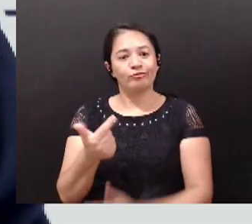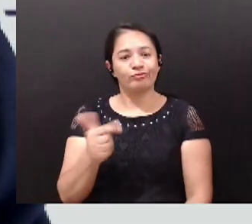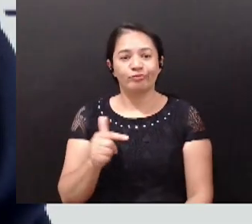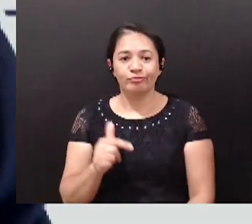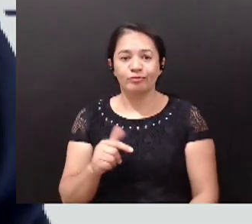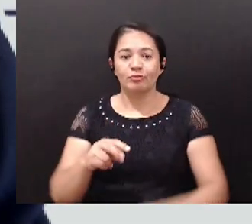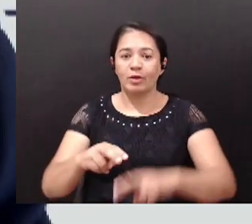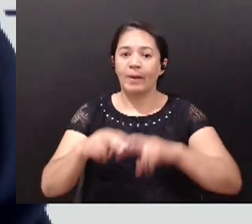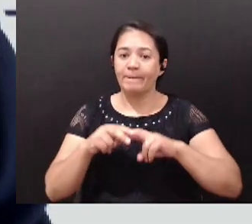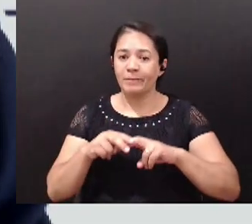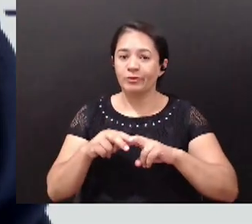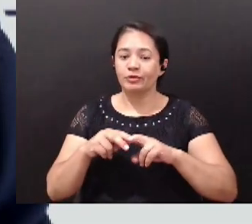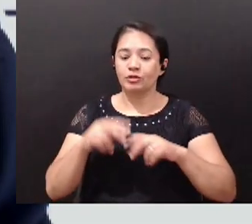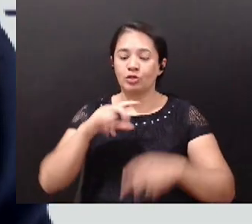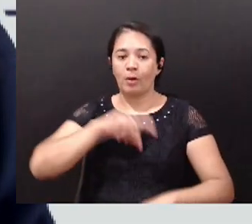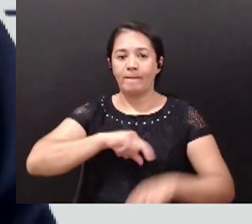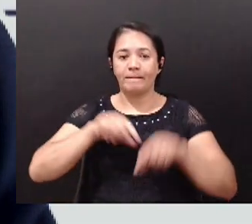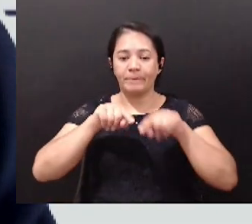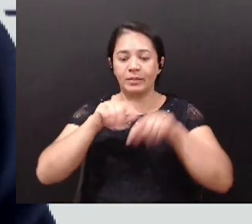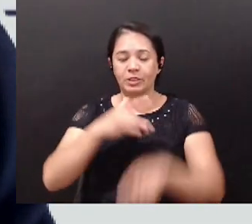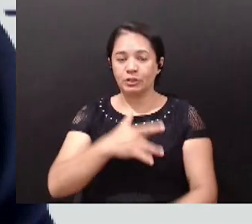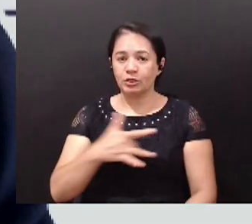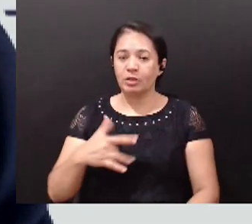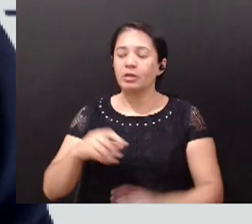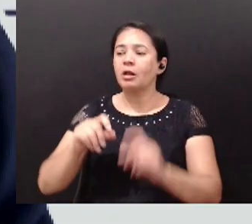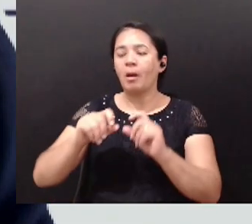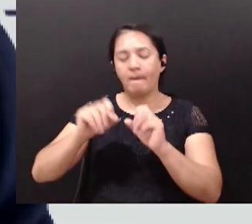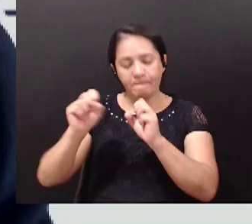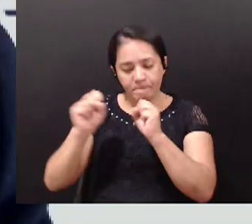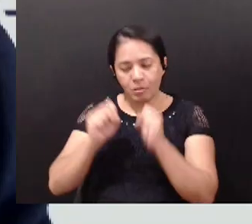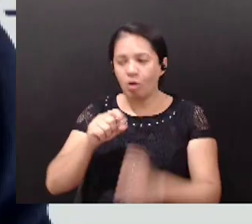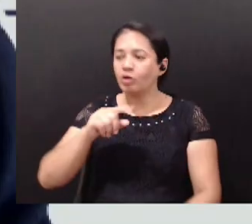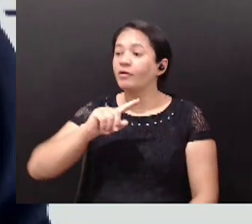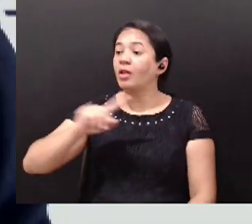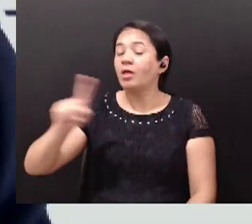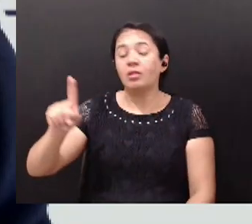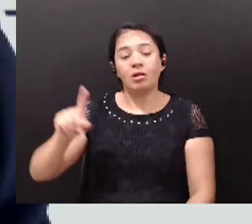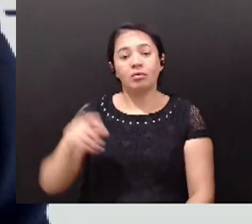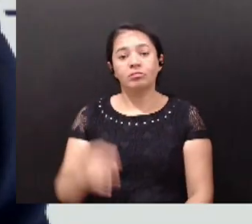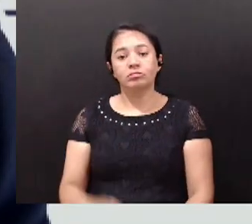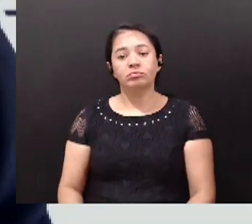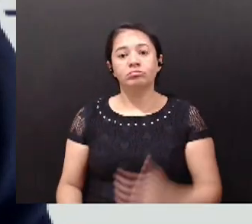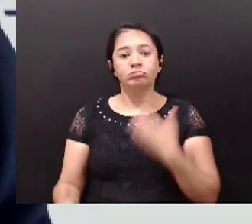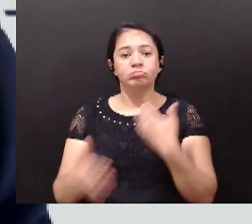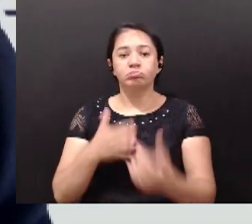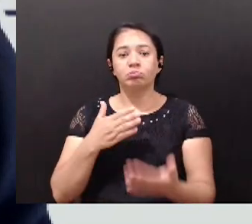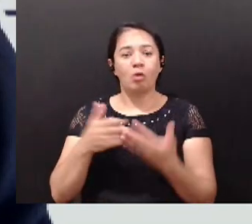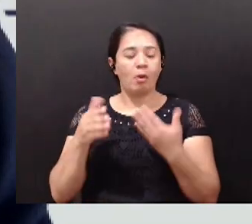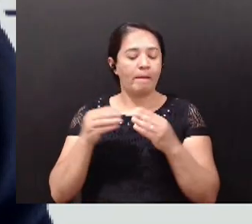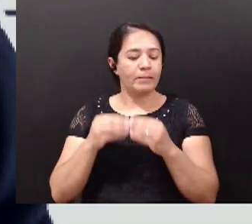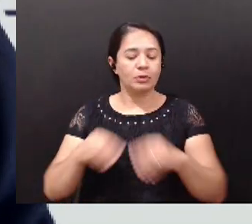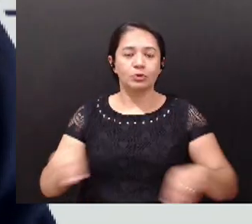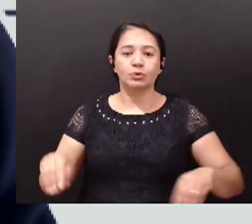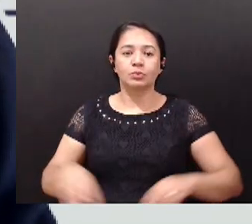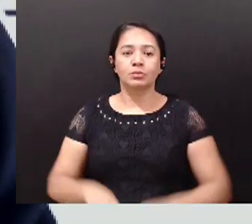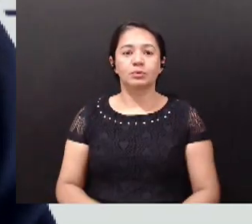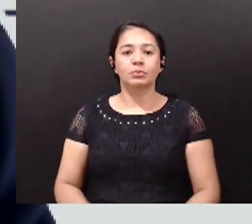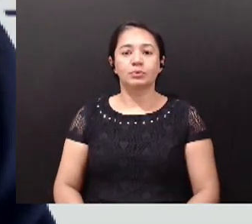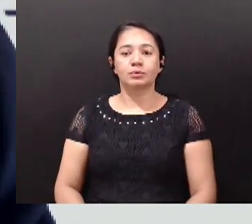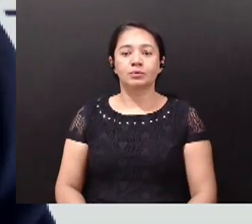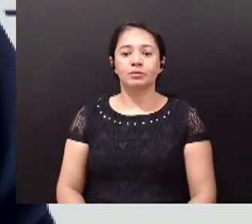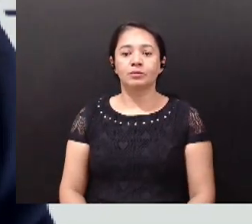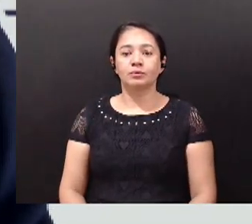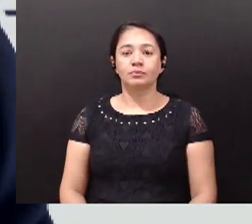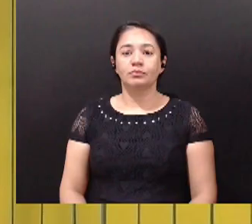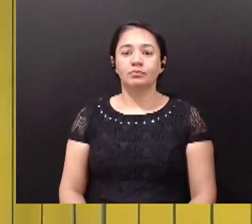de saúde eles podem negar o atendimento sem qualquer prejuízo. Muito bem